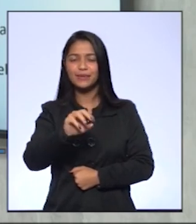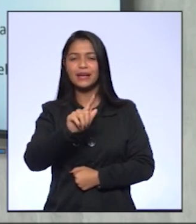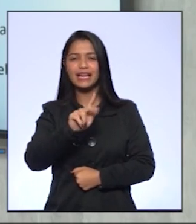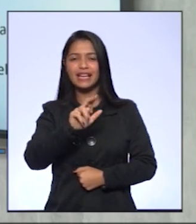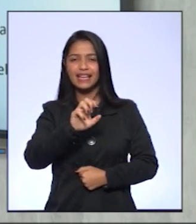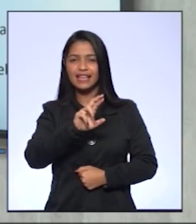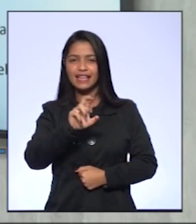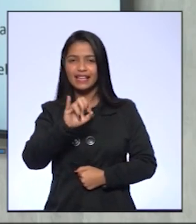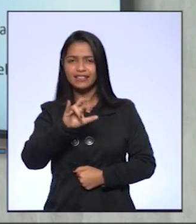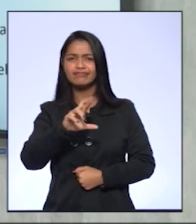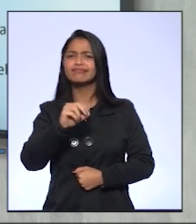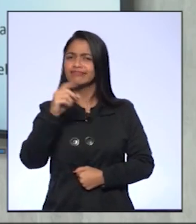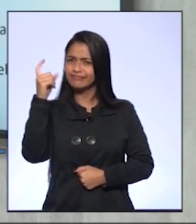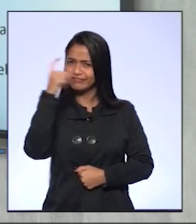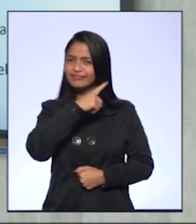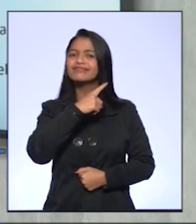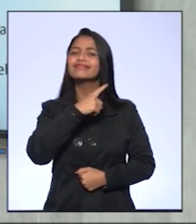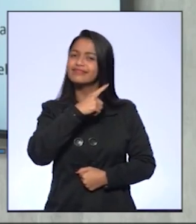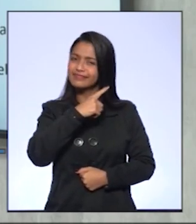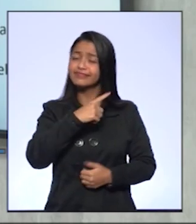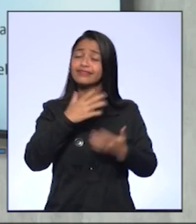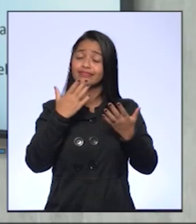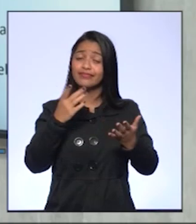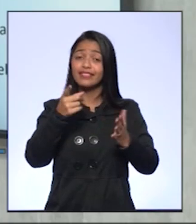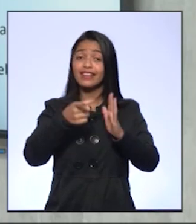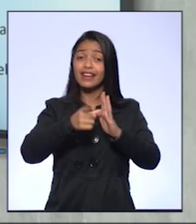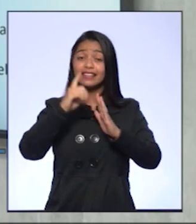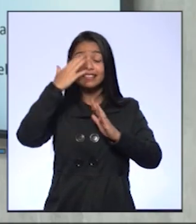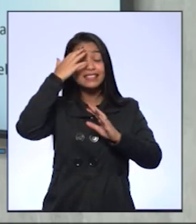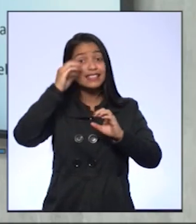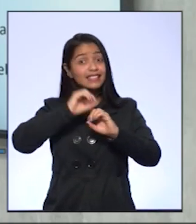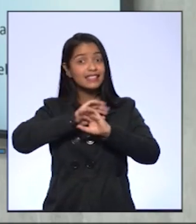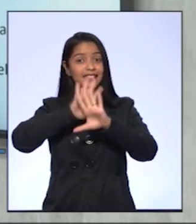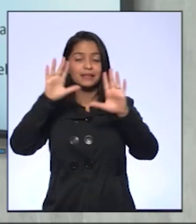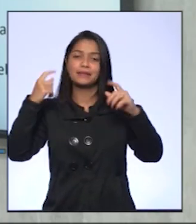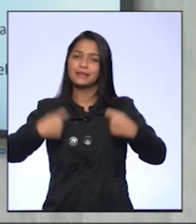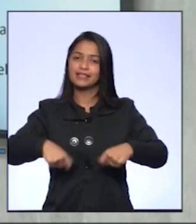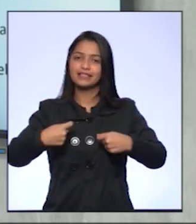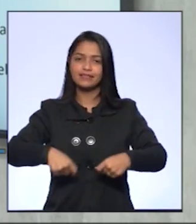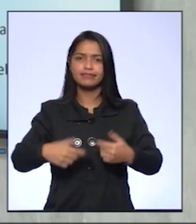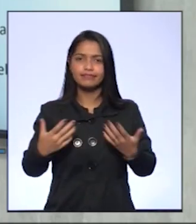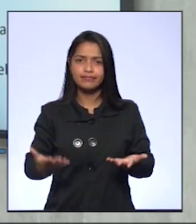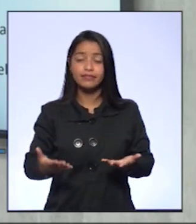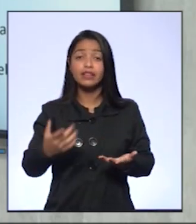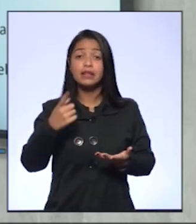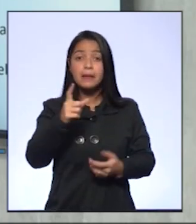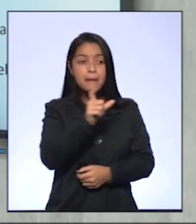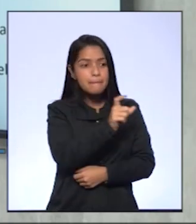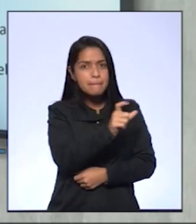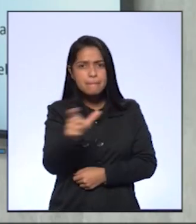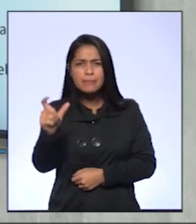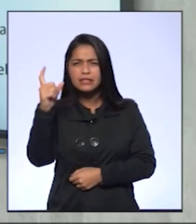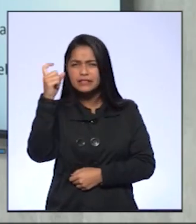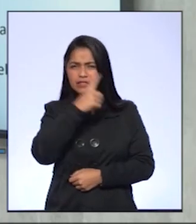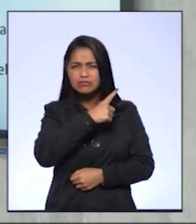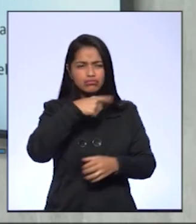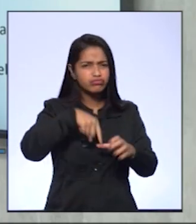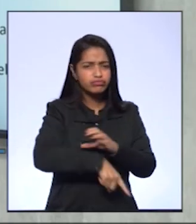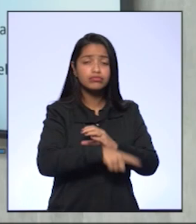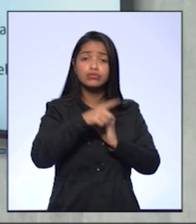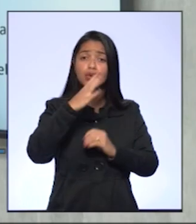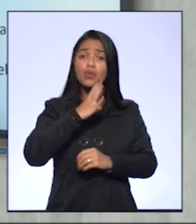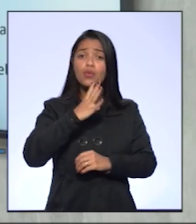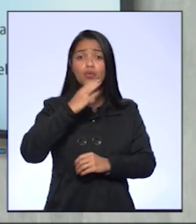jeito difícil. Então eu preciso que você saiba o que é monasticismo. Entende a importância de dominar essas palavras complexas? Essas coisas